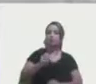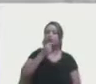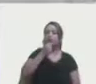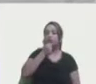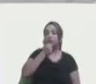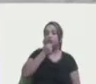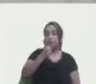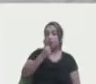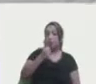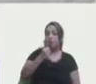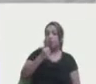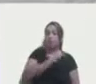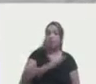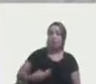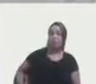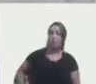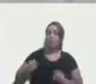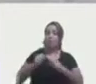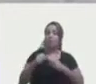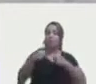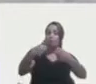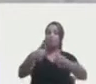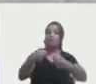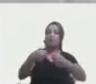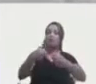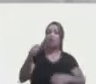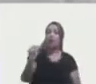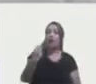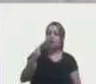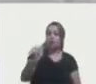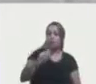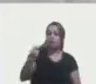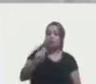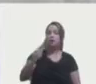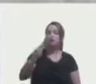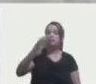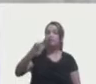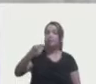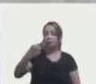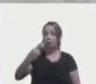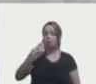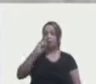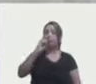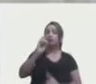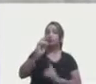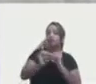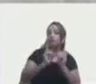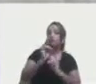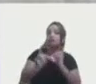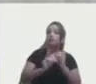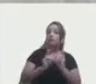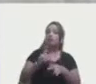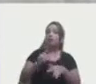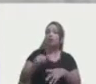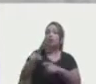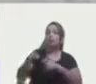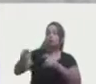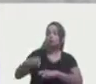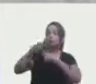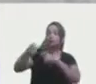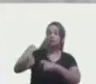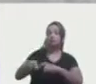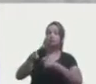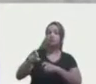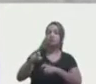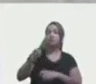defesa da associação biodinâmica Botucatu é referência referência no assunto de agricultura biodinâmica Temos